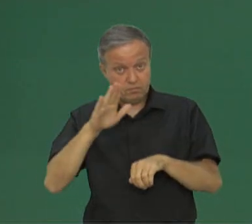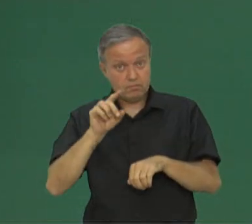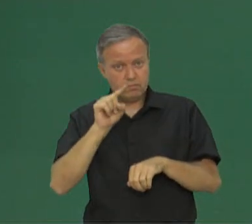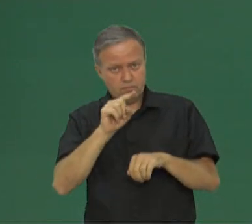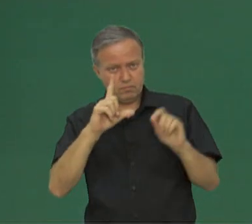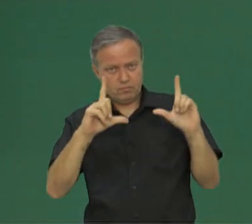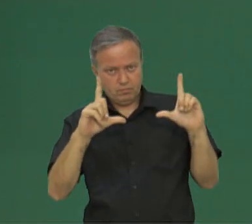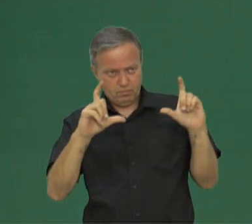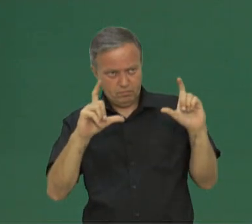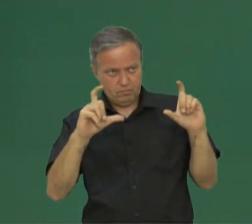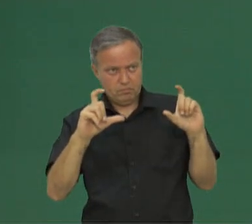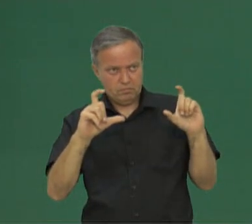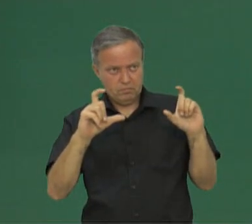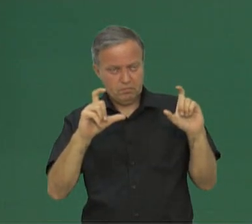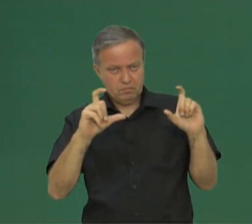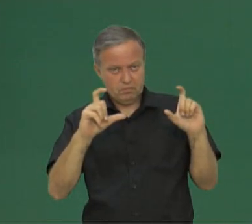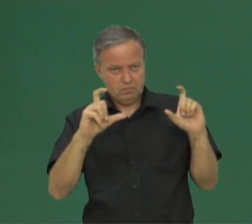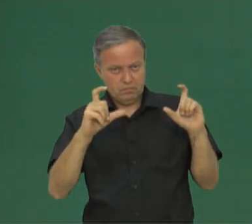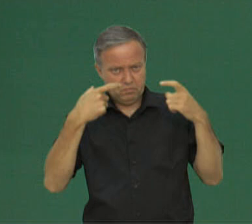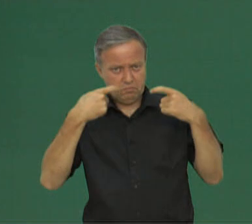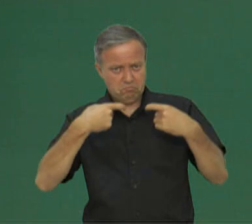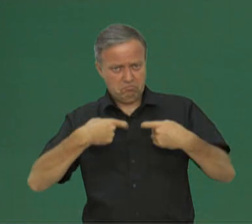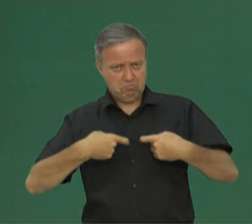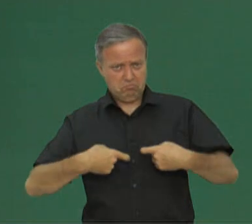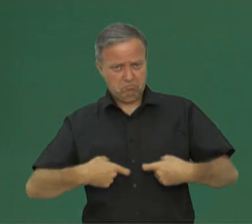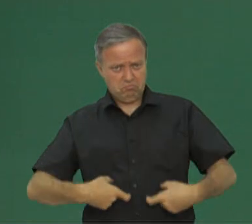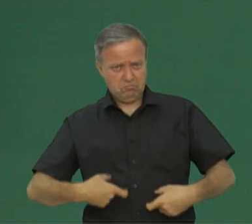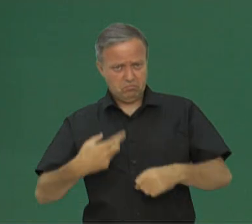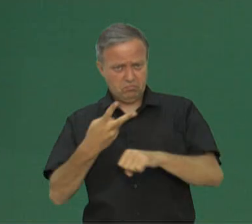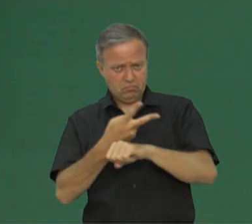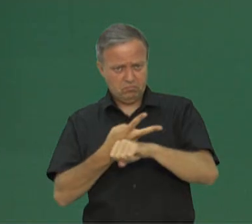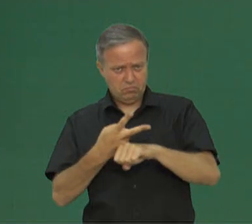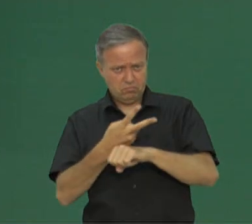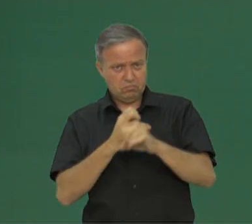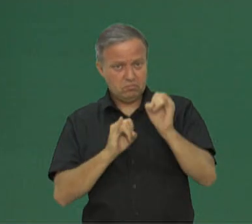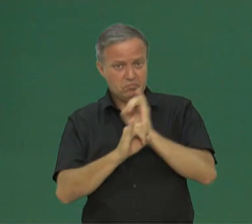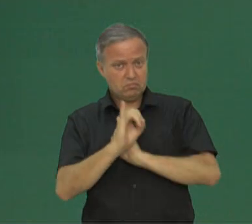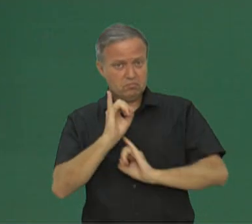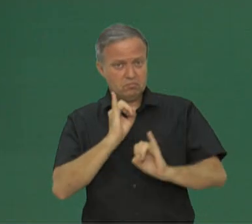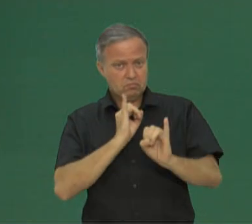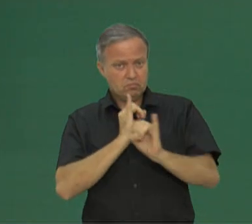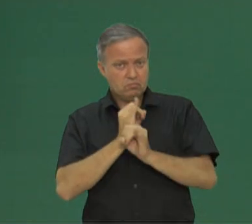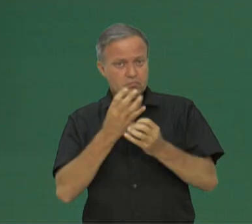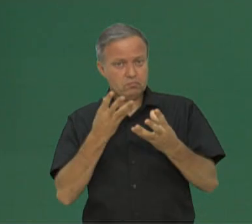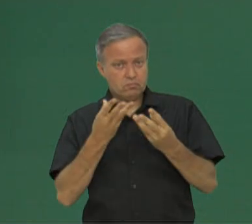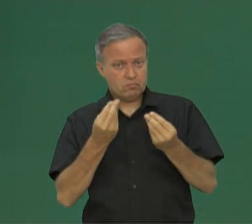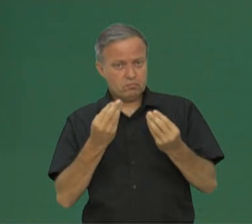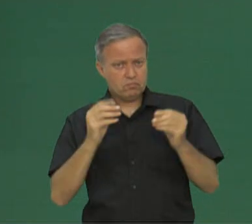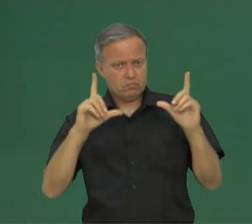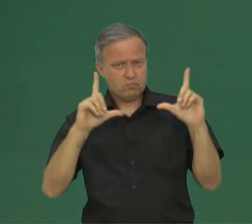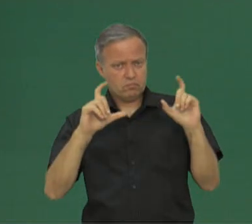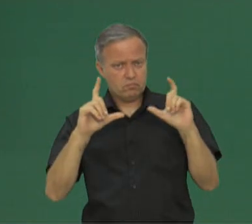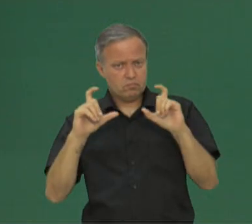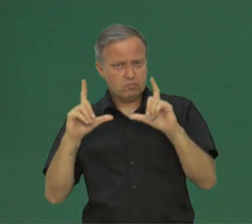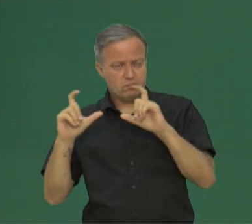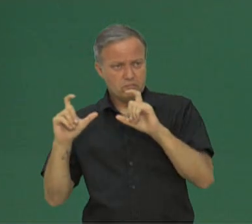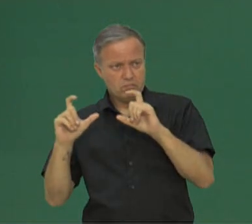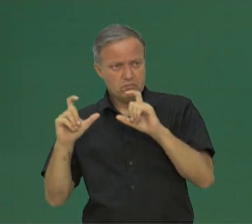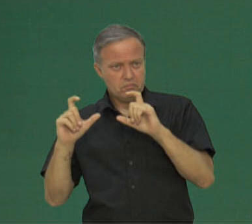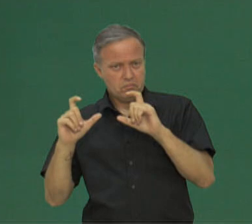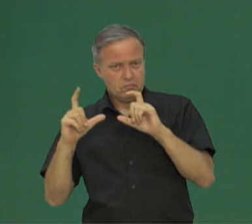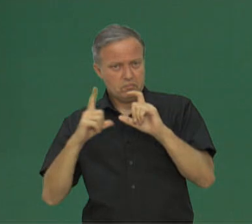sobre essa performance, procura lá na internet. Tem muitas outras fotos e você